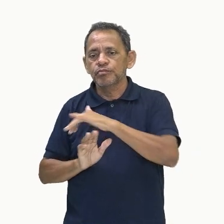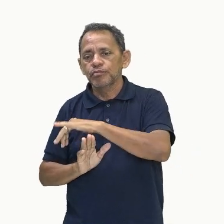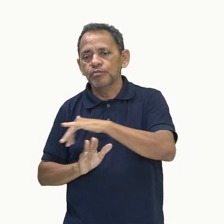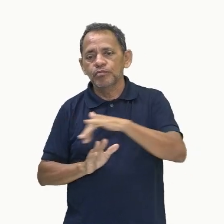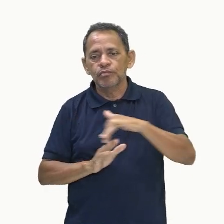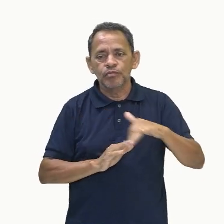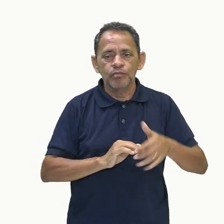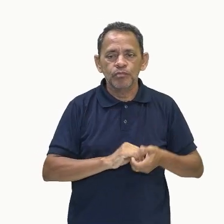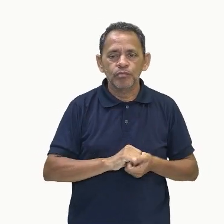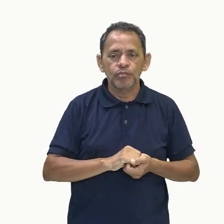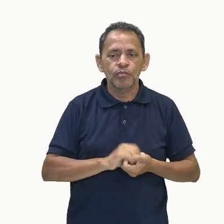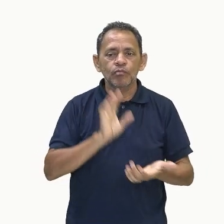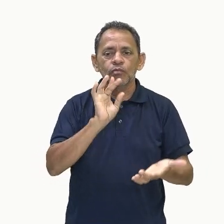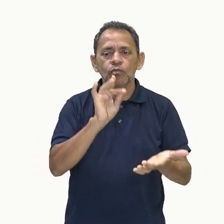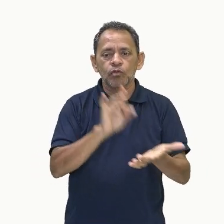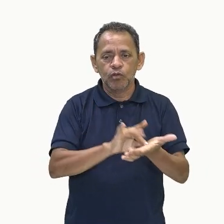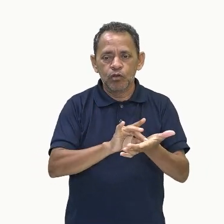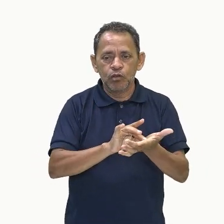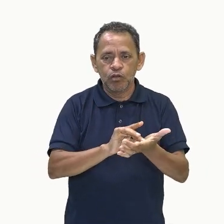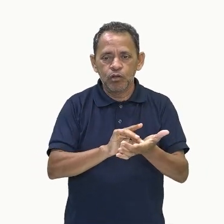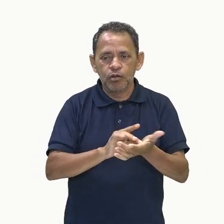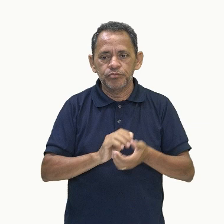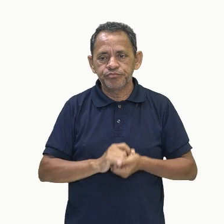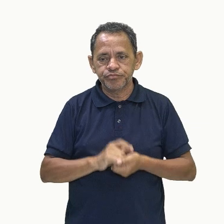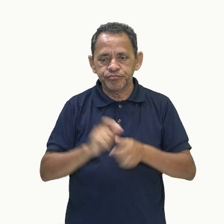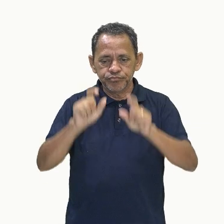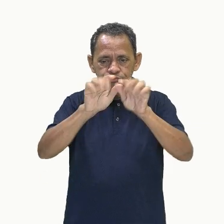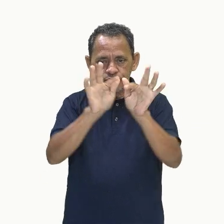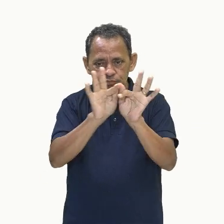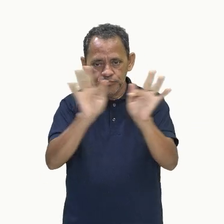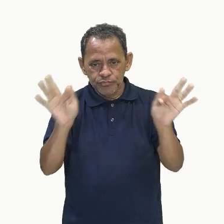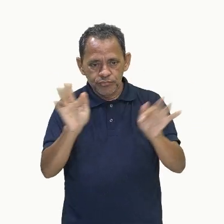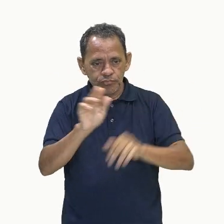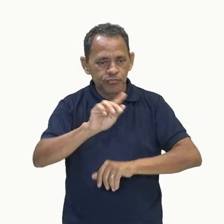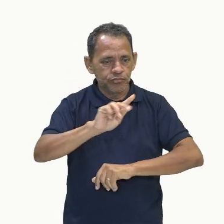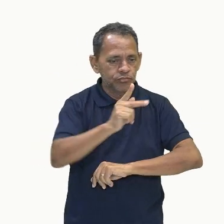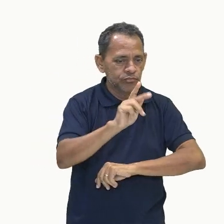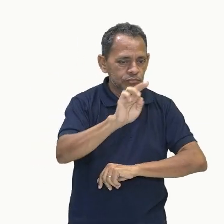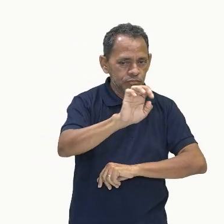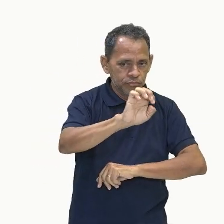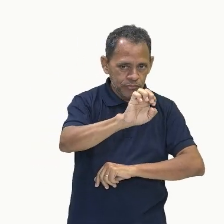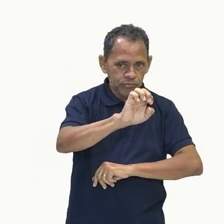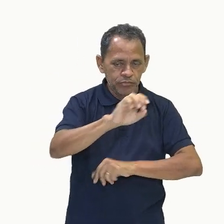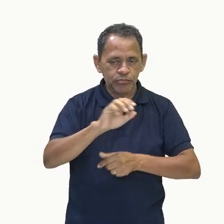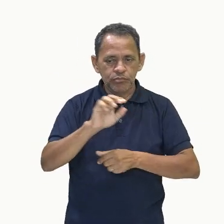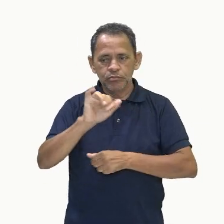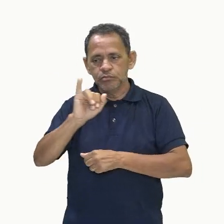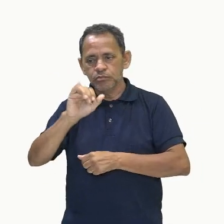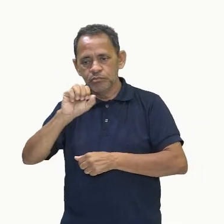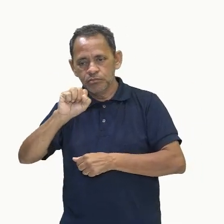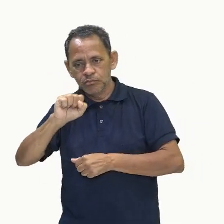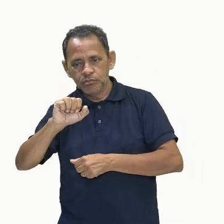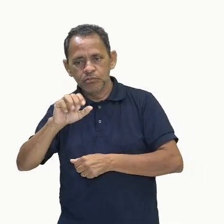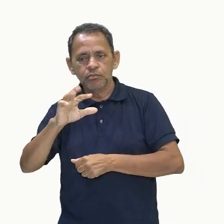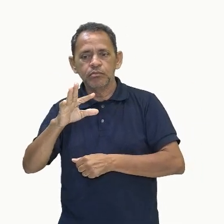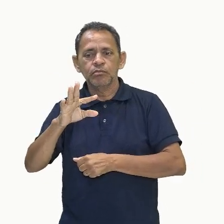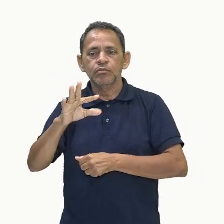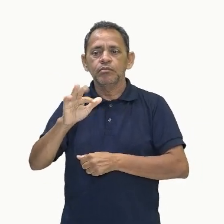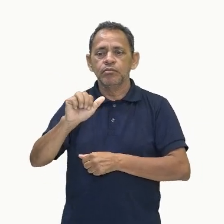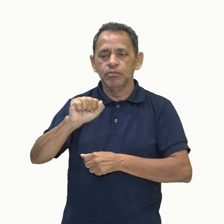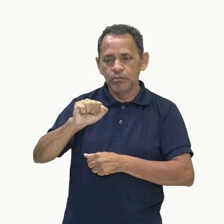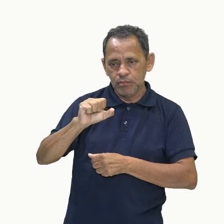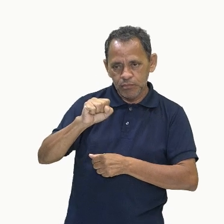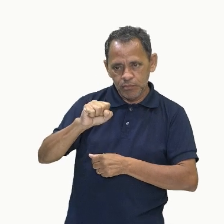forma afirmativa, ela seria he is studying,